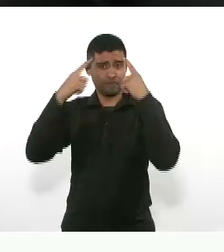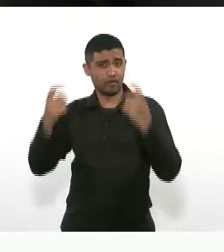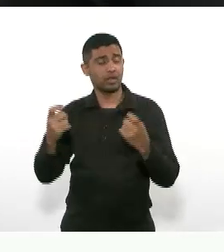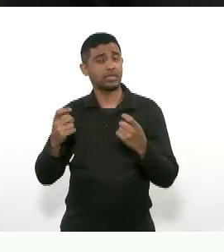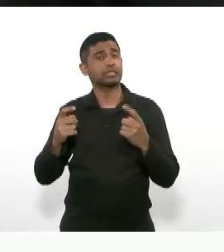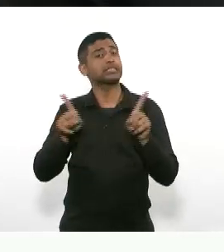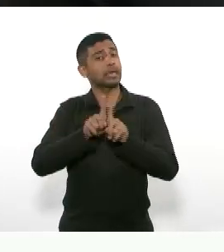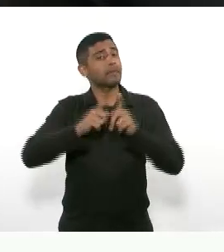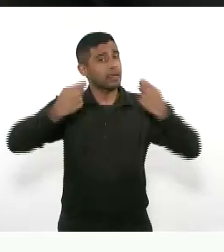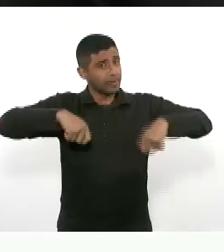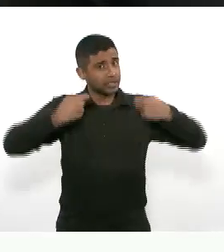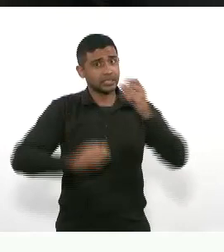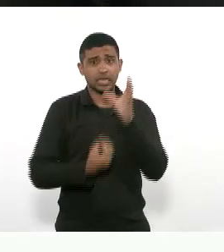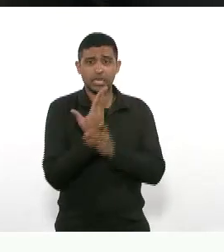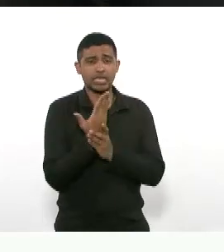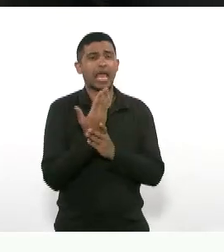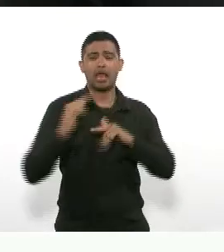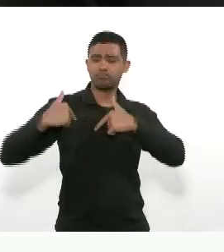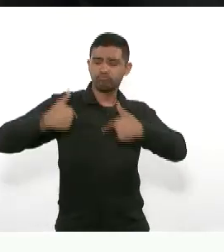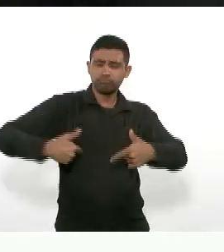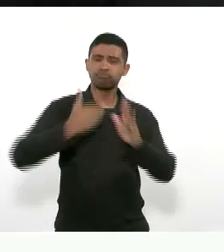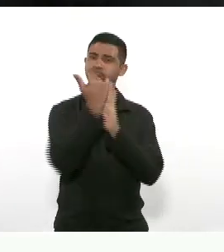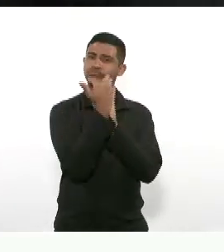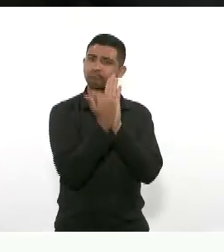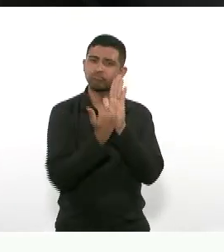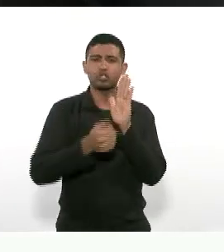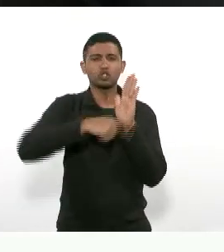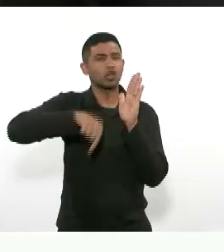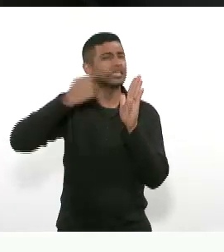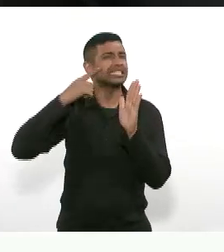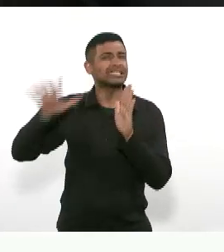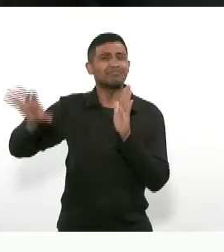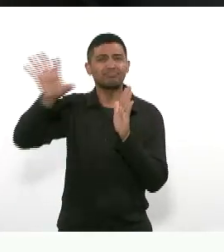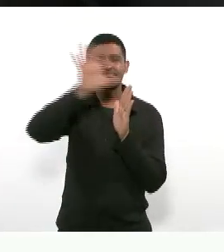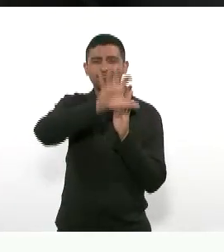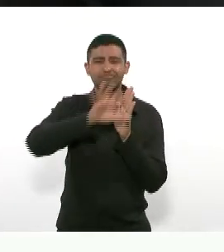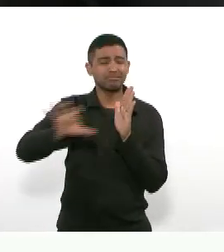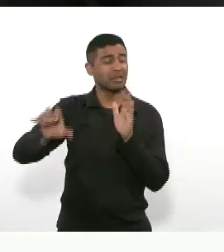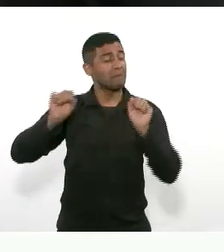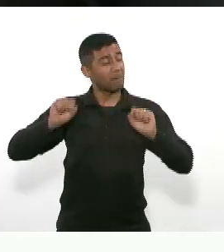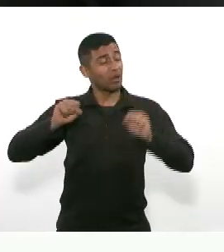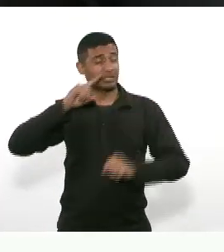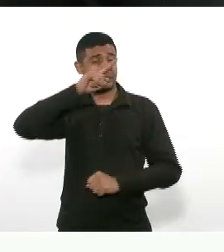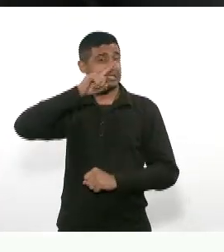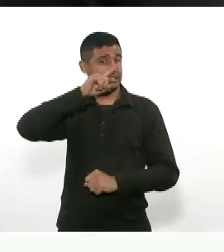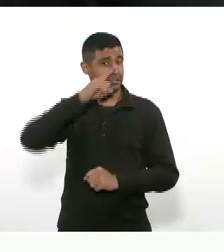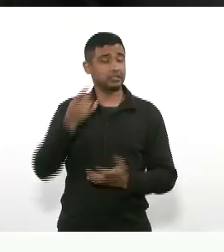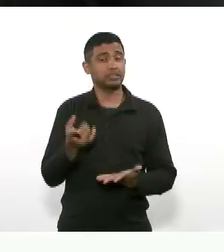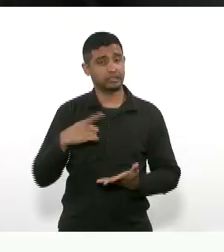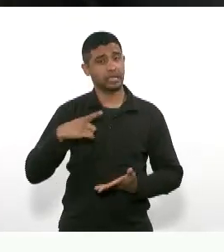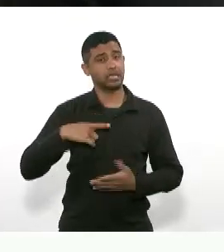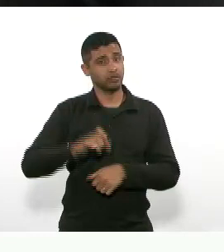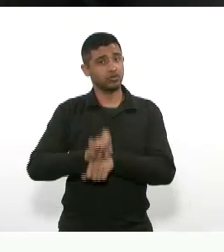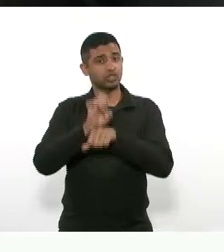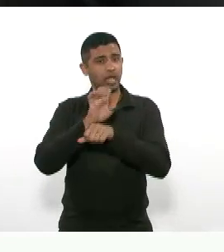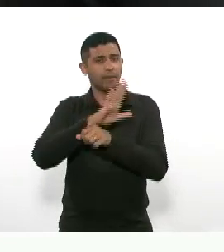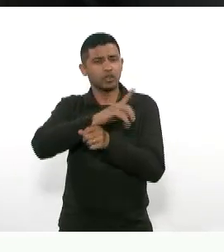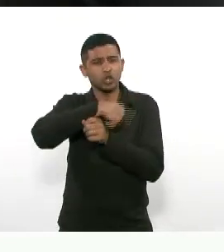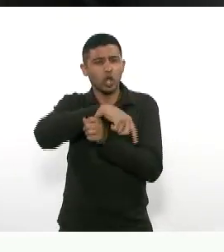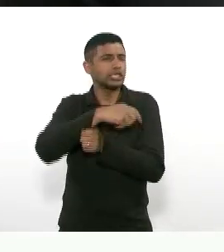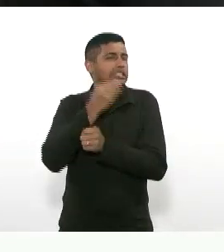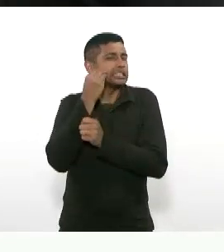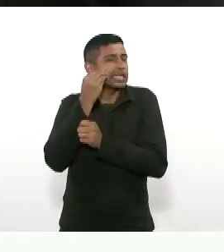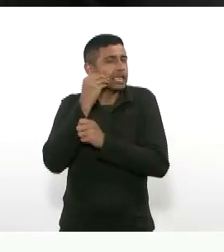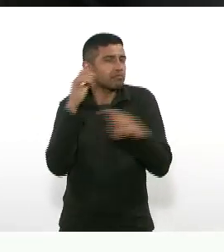Necessário também criar instrumentos para superar a ocorrência de territórios vulneráveis em nosso Estado, utilizando soluções de